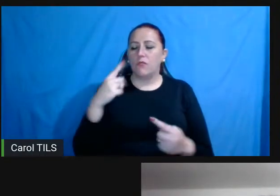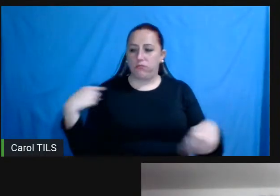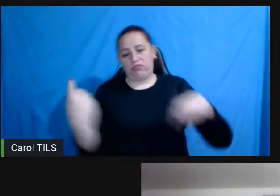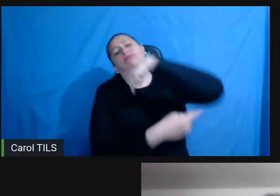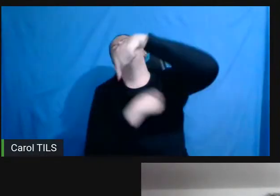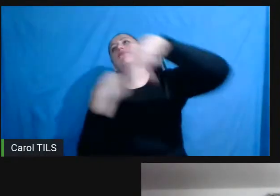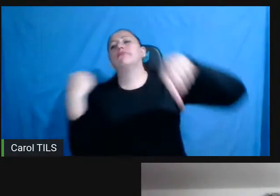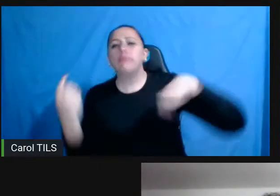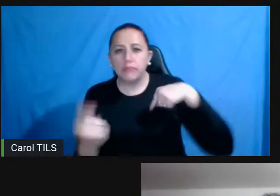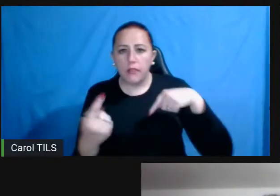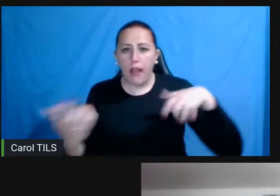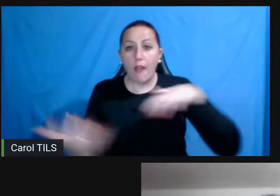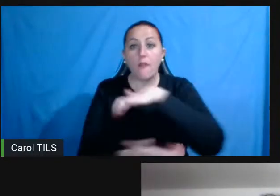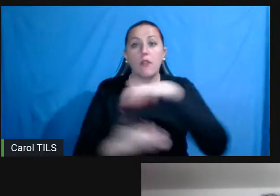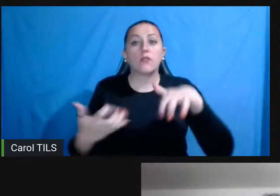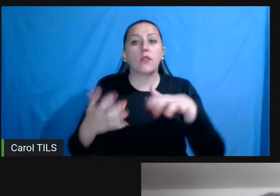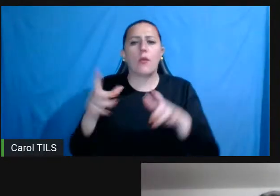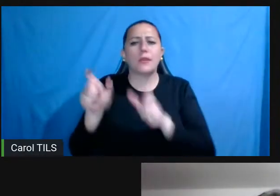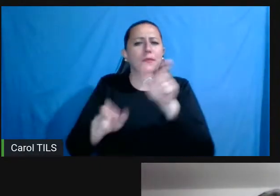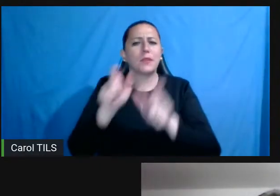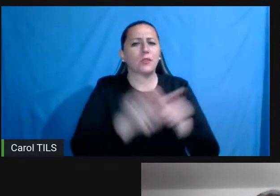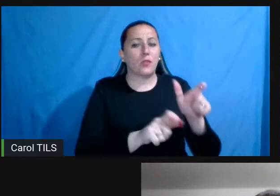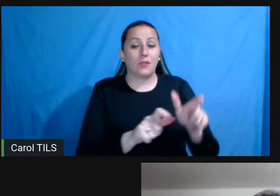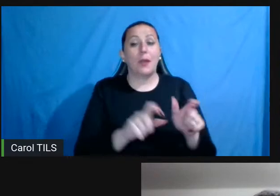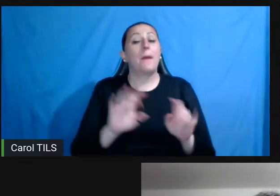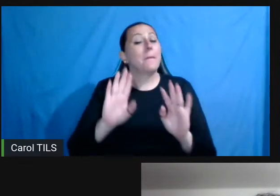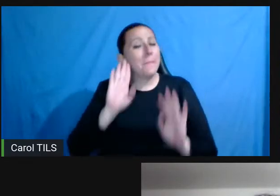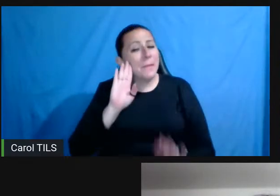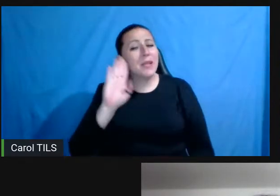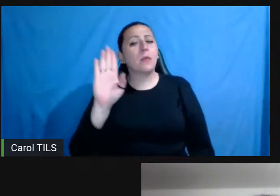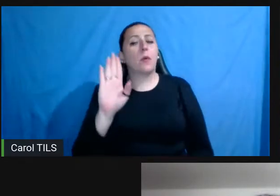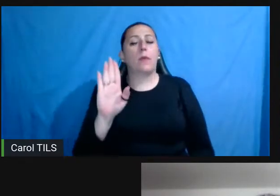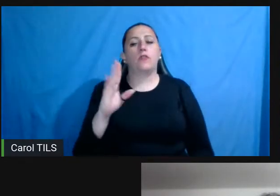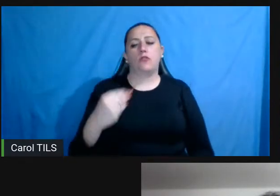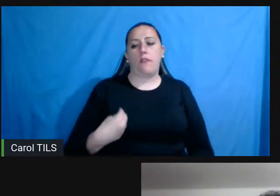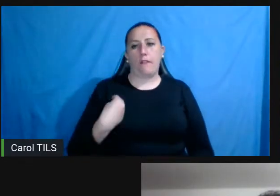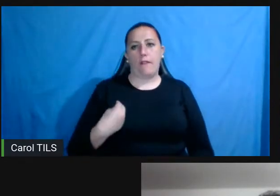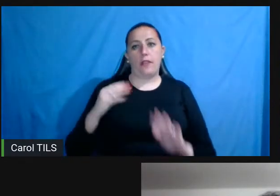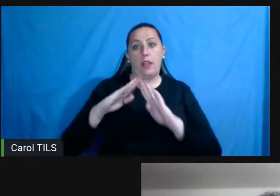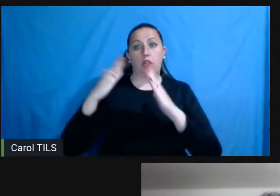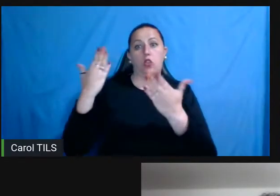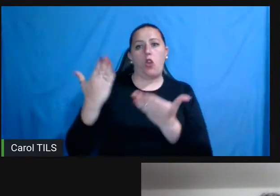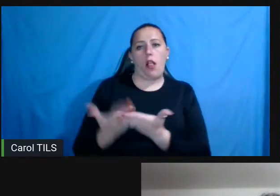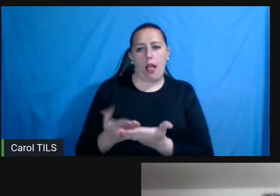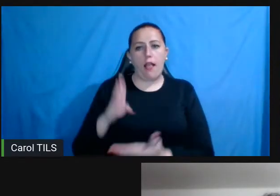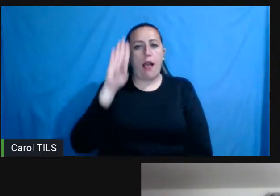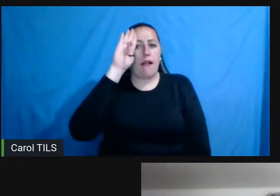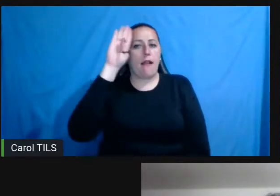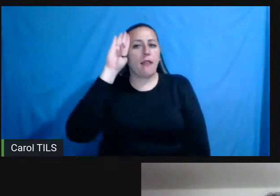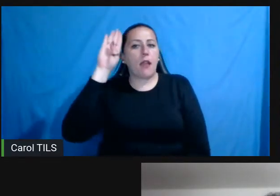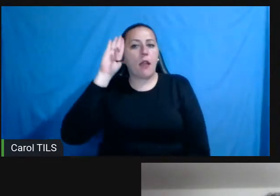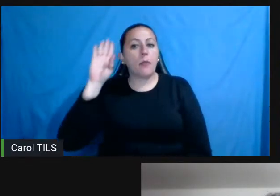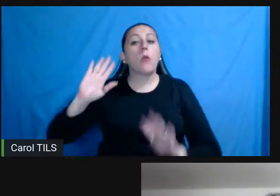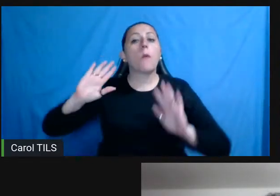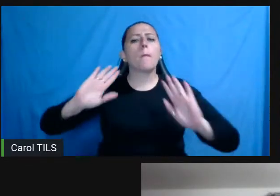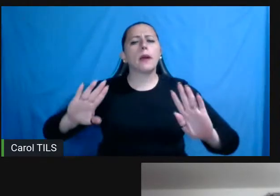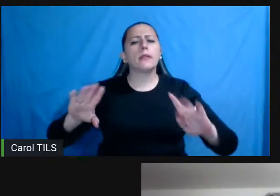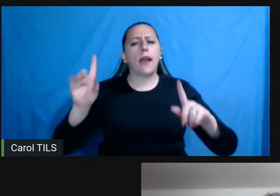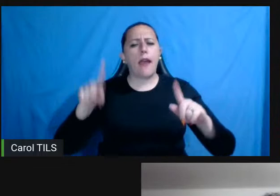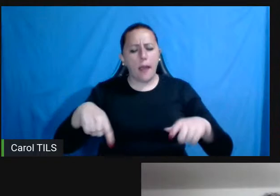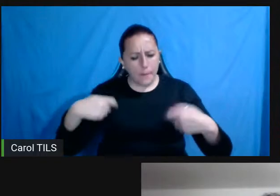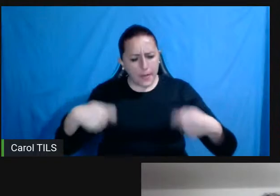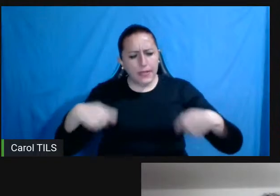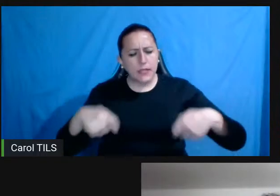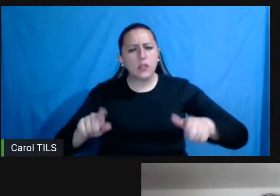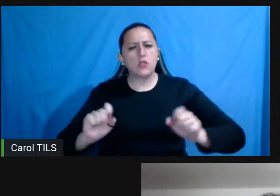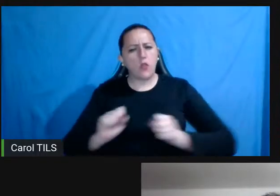das pessoas, inclusive a vida acadêmica e escolar. Mas é preciso enfrentar esse período e nós vamos enfrentar